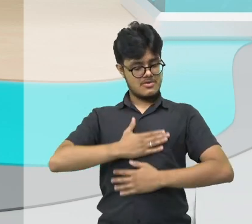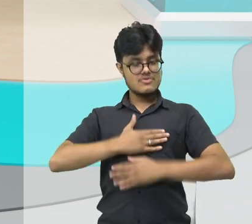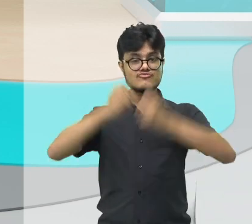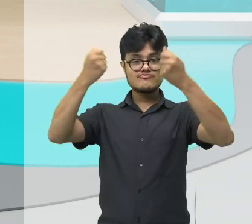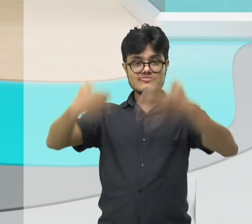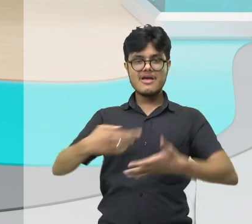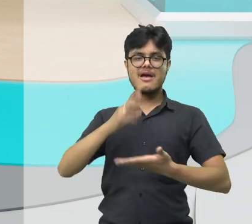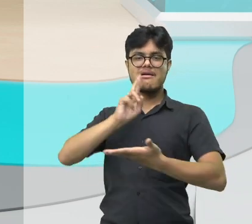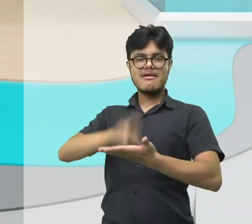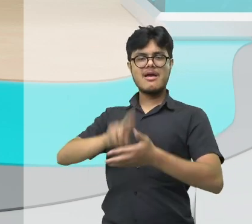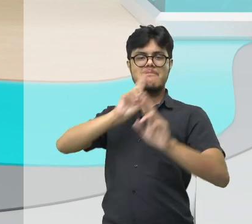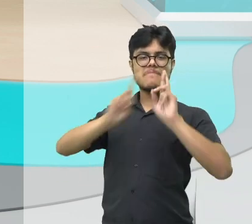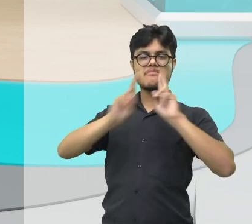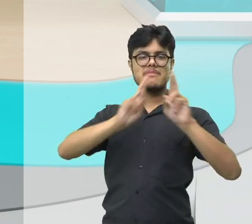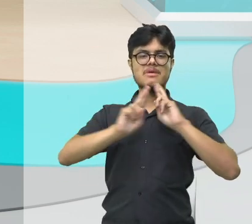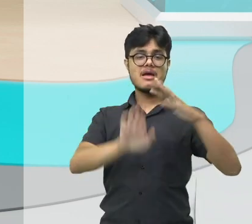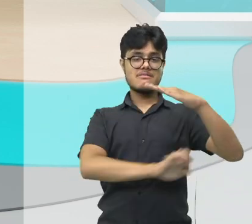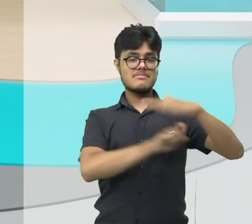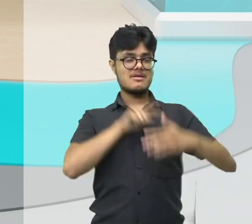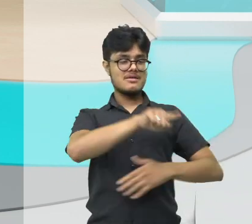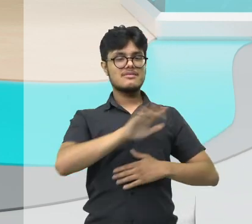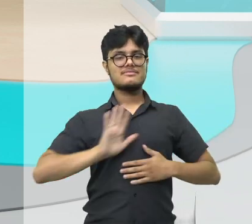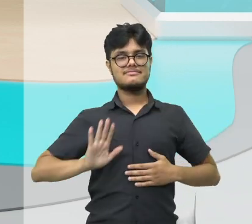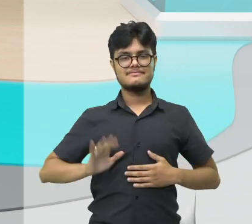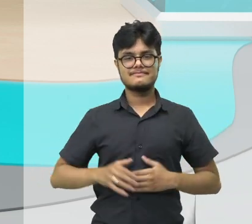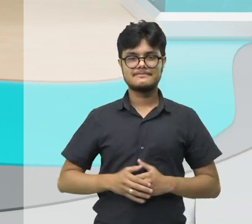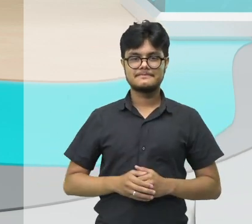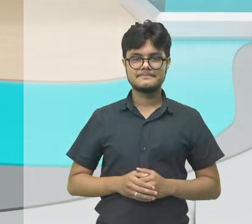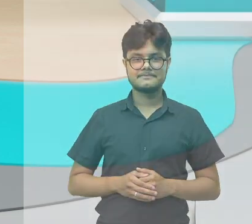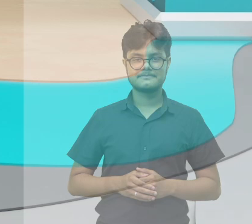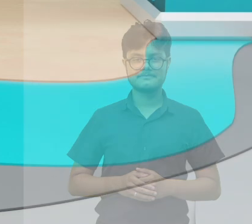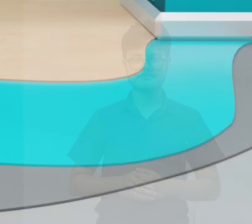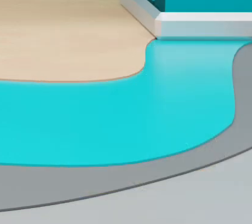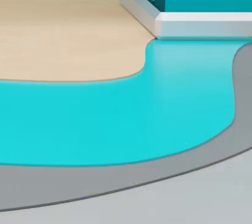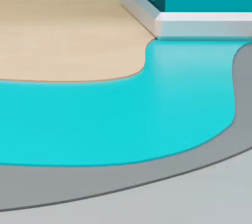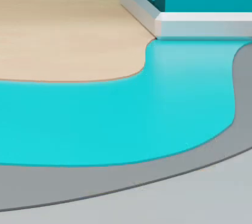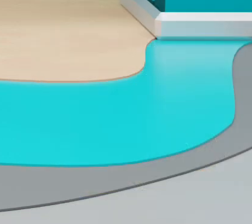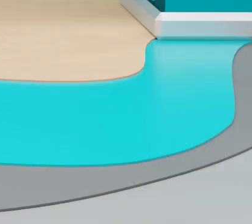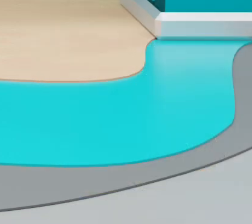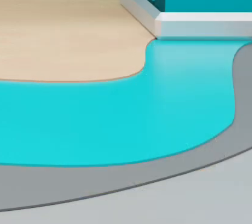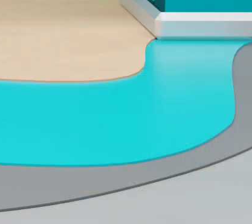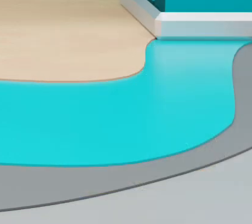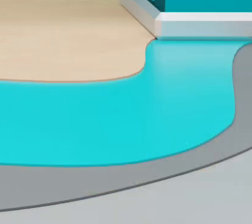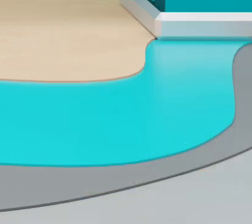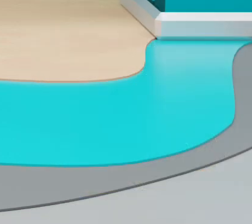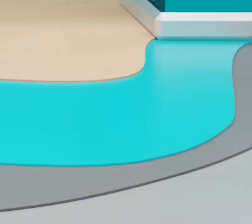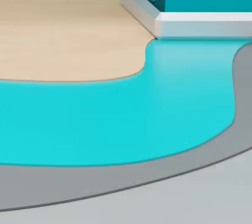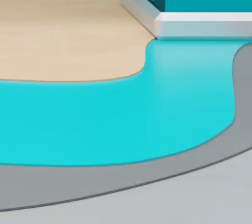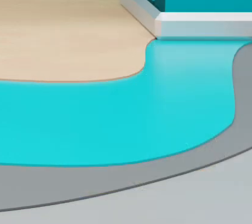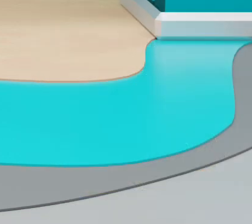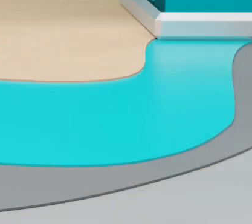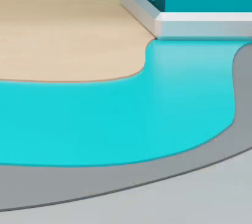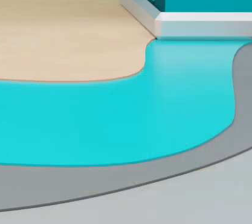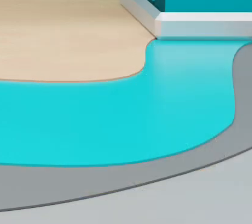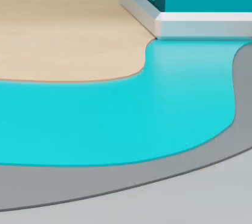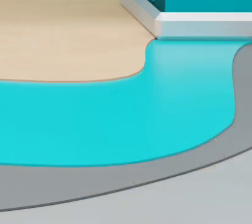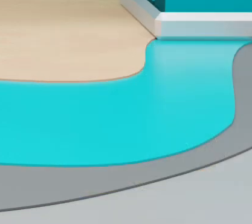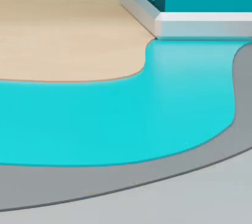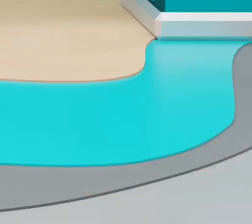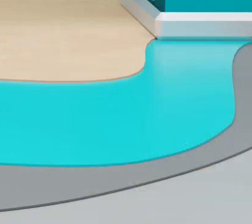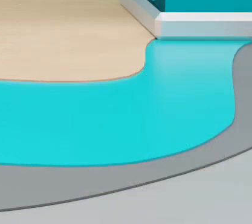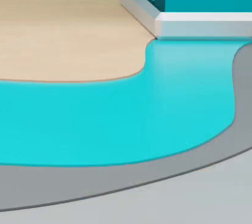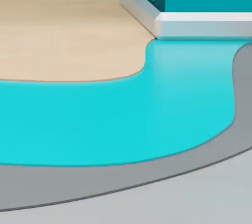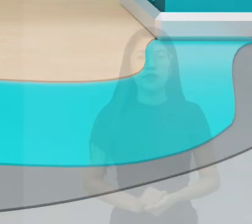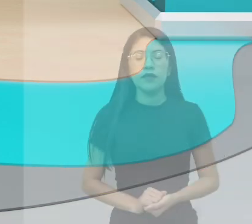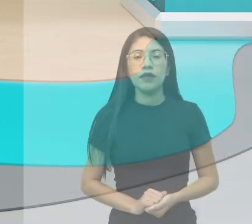uma carta aqui de reclamação a essa empresa. Primeiro, porque já aconteceu a avaria lá na mala dele. Já teve os pertences dele